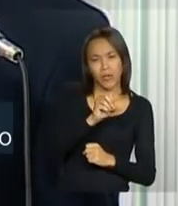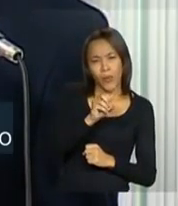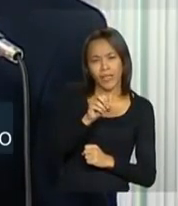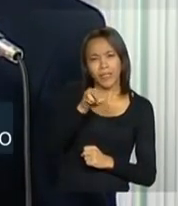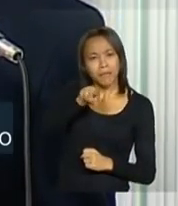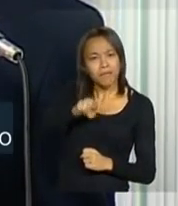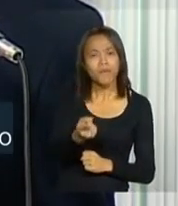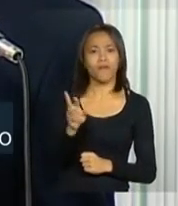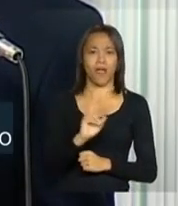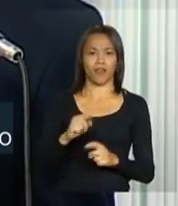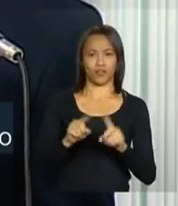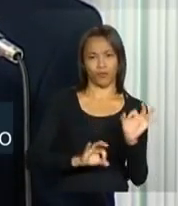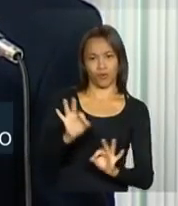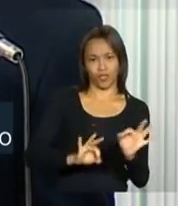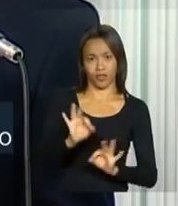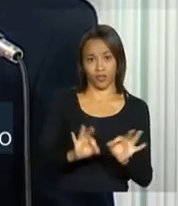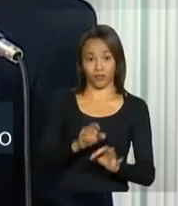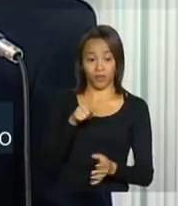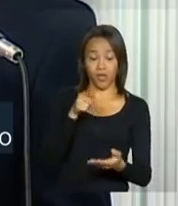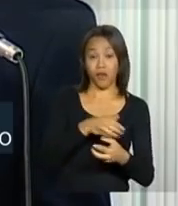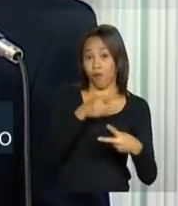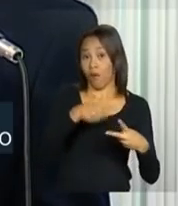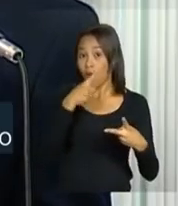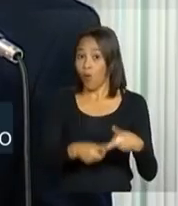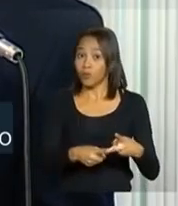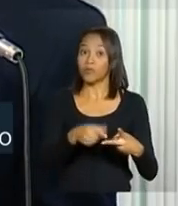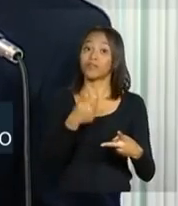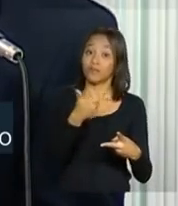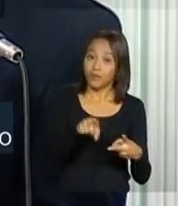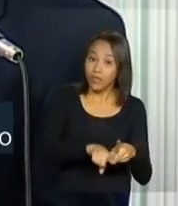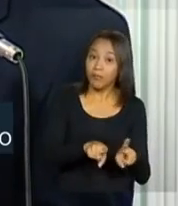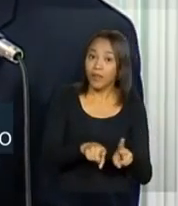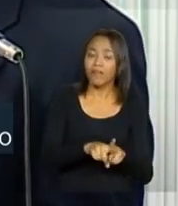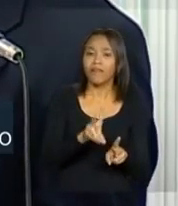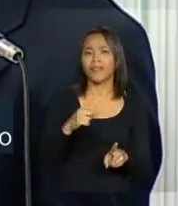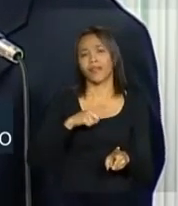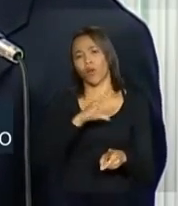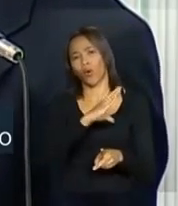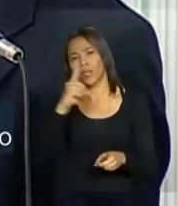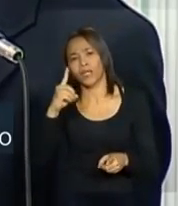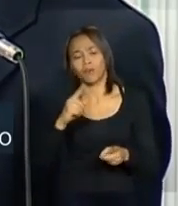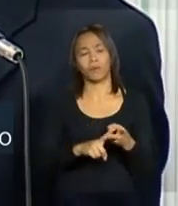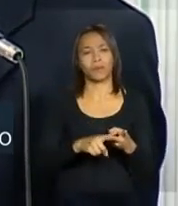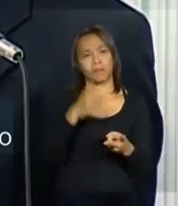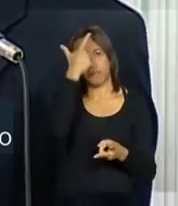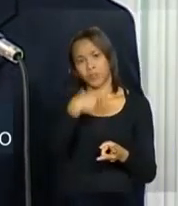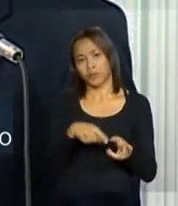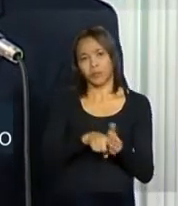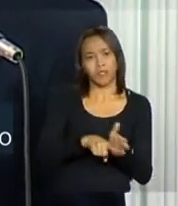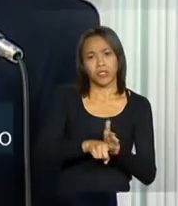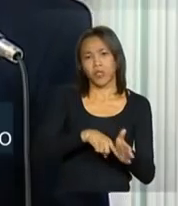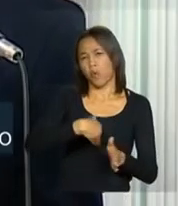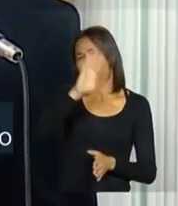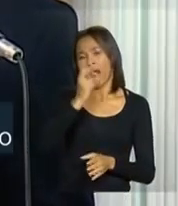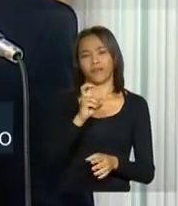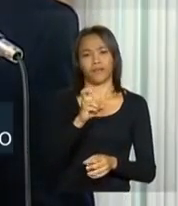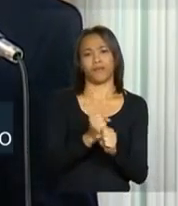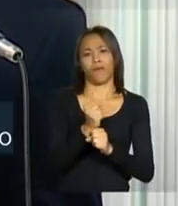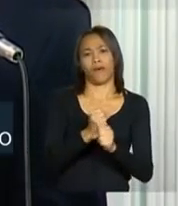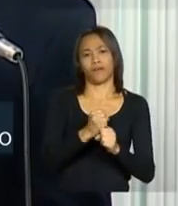que, na categoria 1, com projetos de até R$ 100 mil, concorrem, então, coordenadores e pesquisadores com mais de 5 anos de